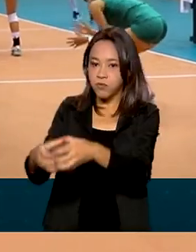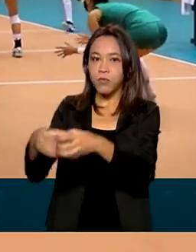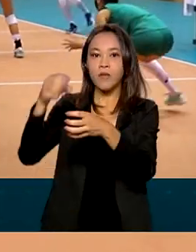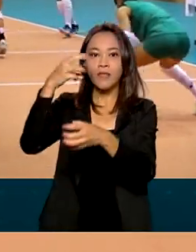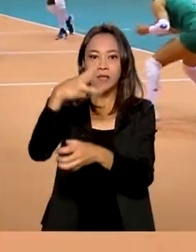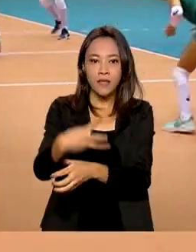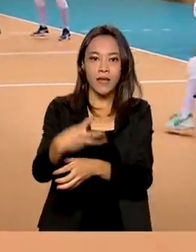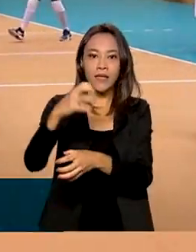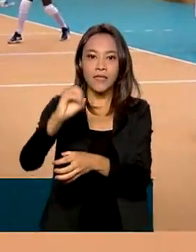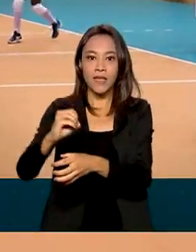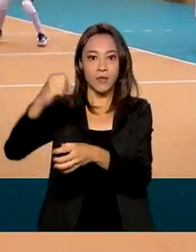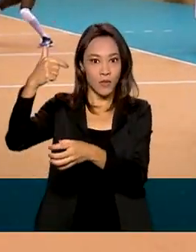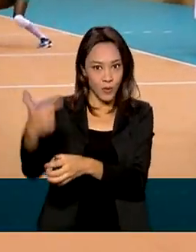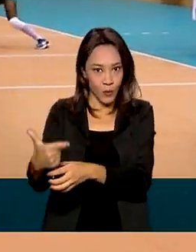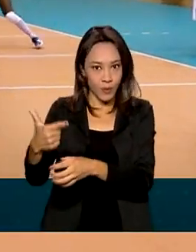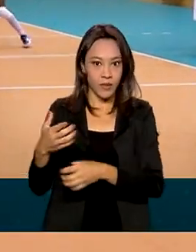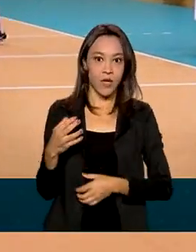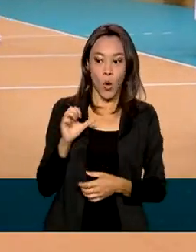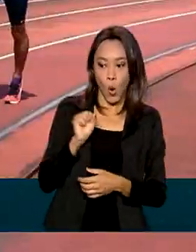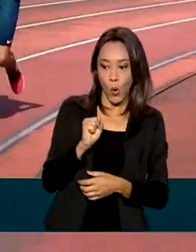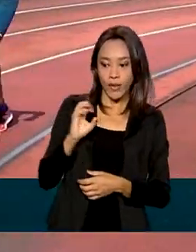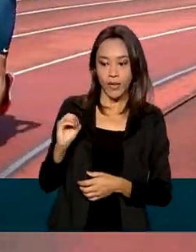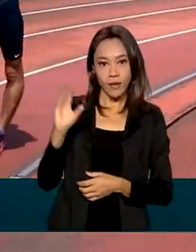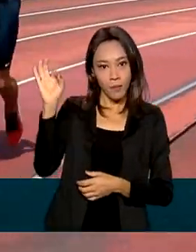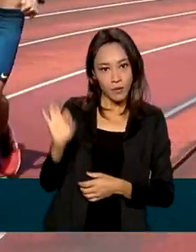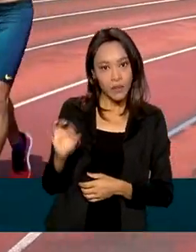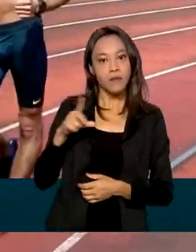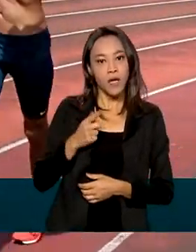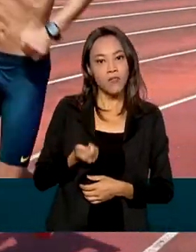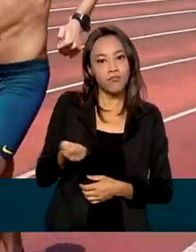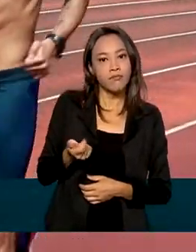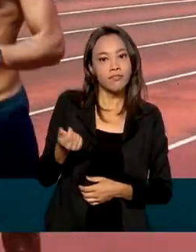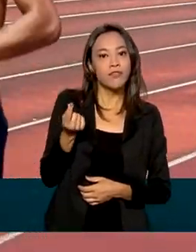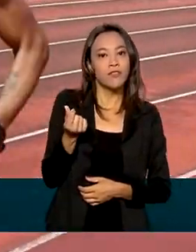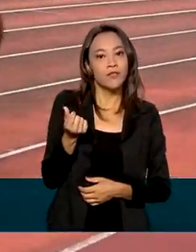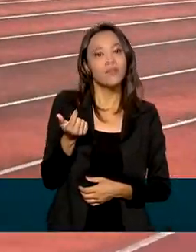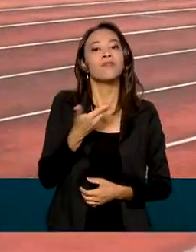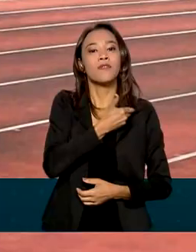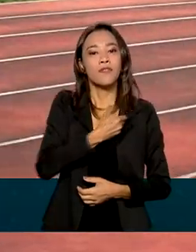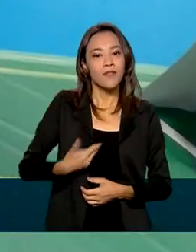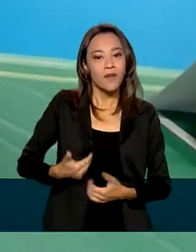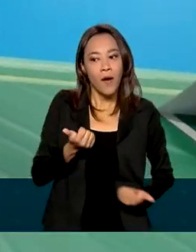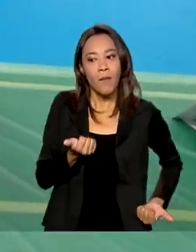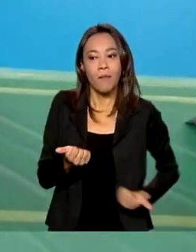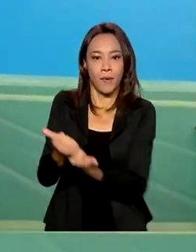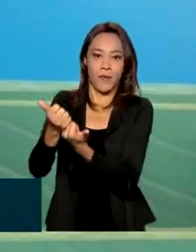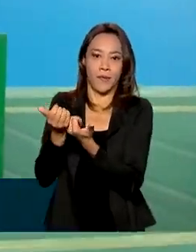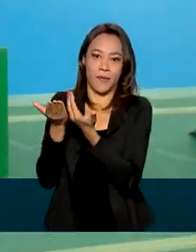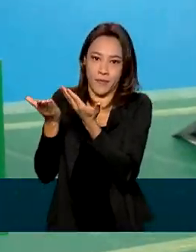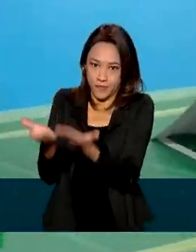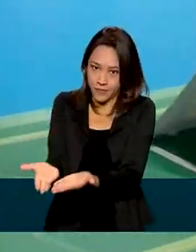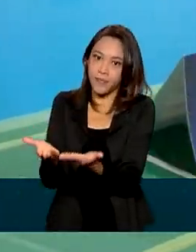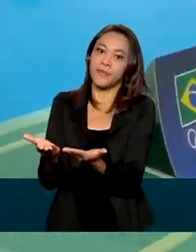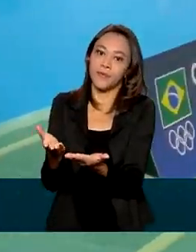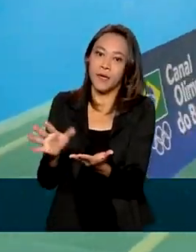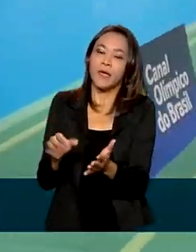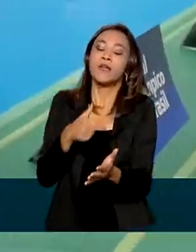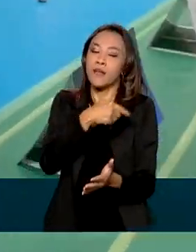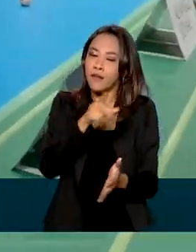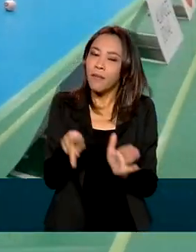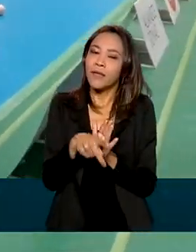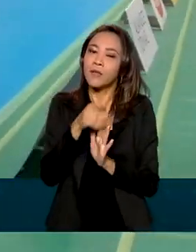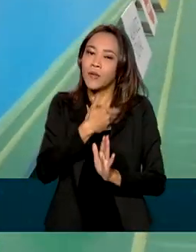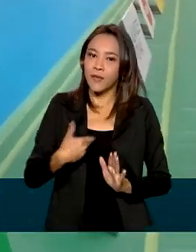302 atletas. 80% deles recebem incentivo para treinar e competir por meio do programa Bolsa Atleta do